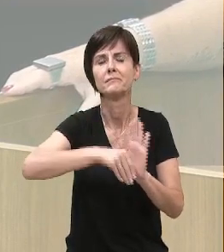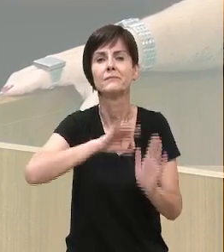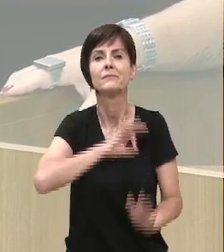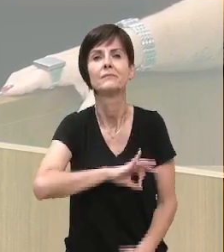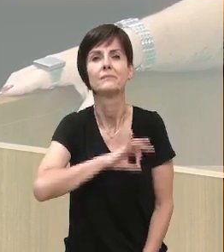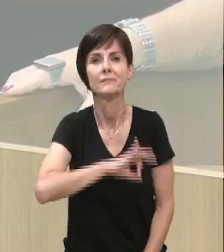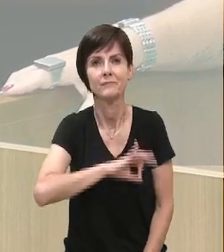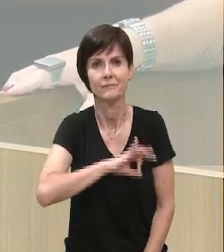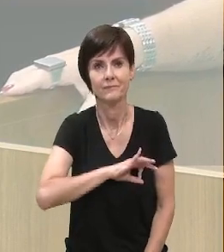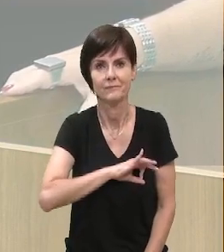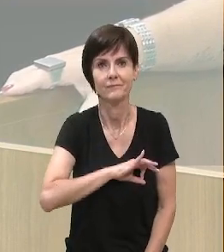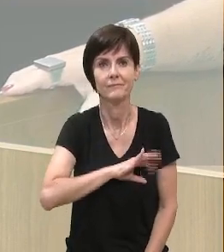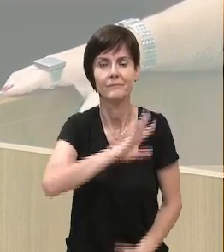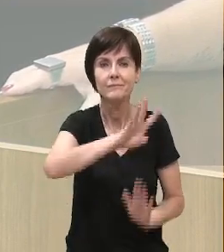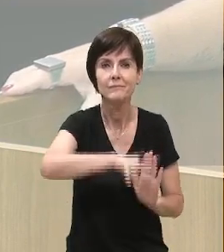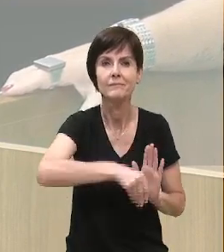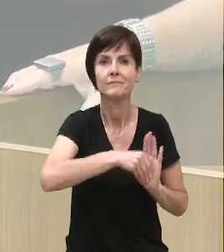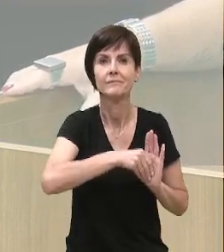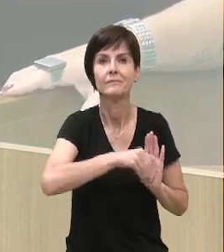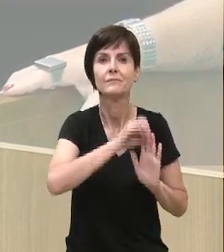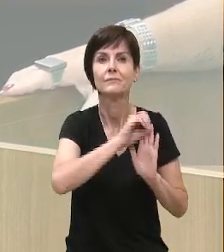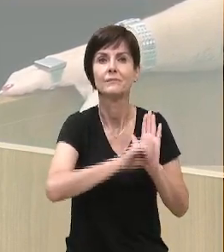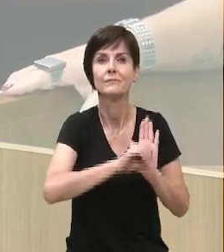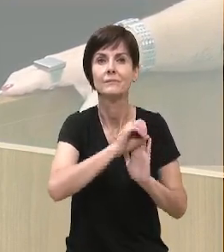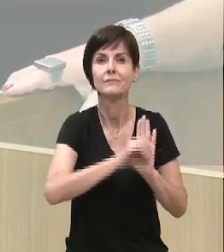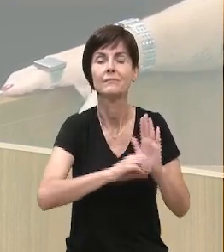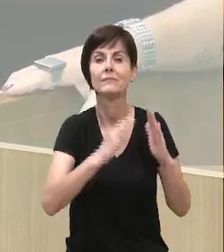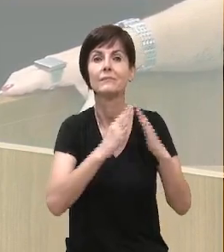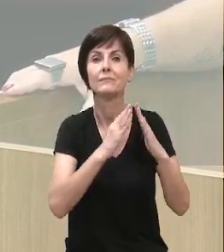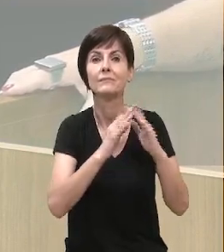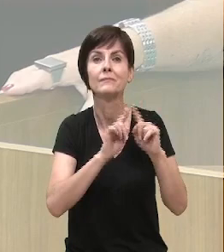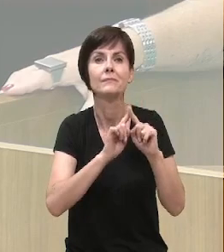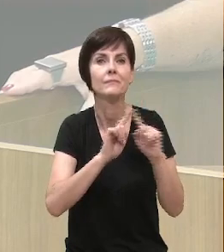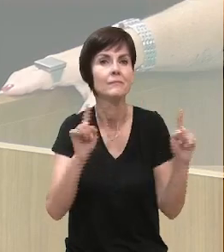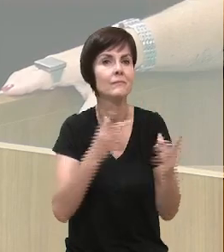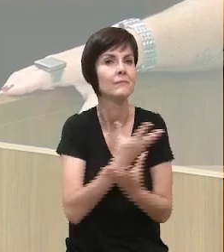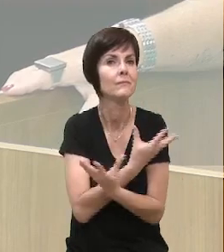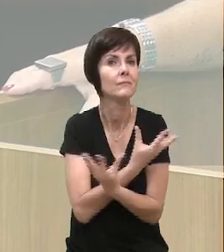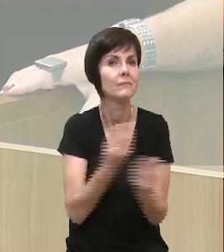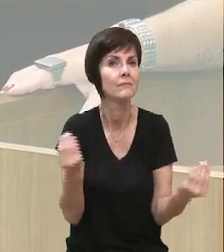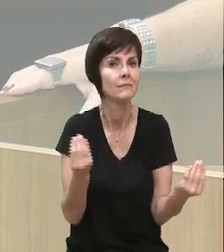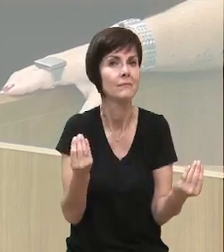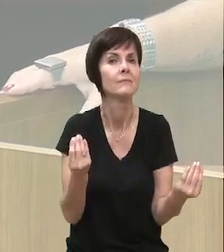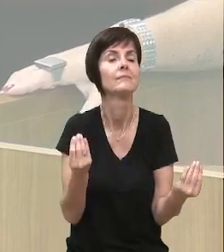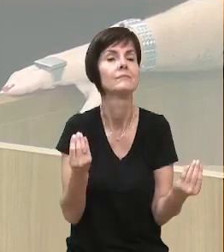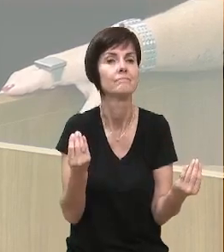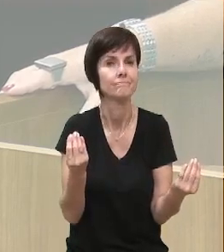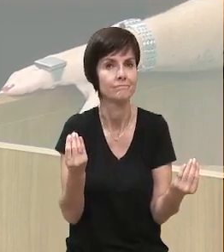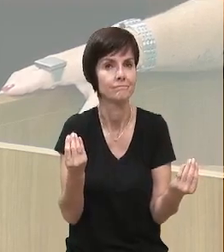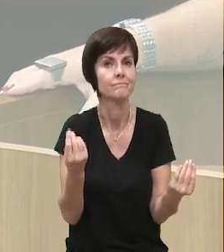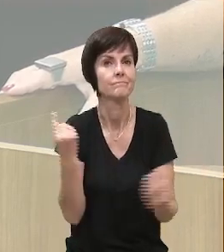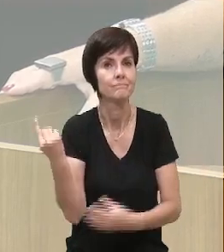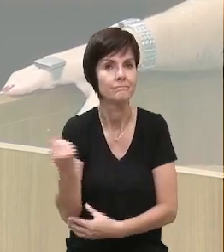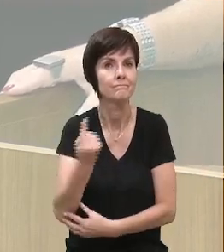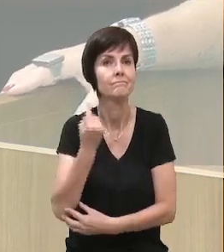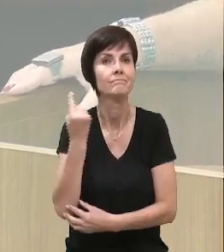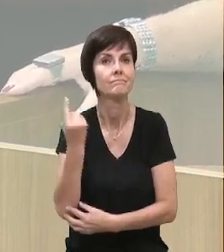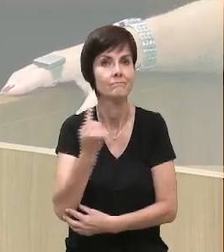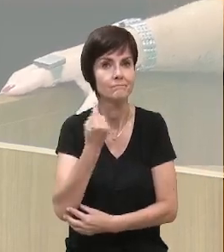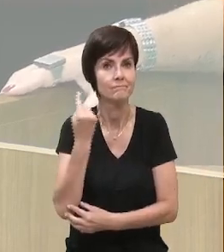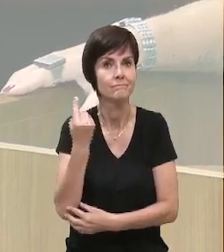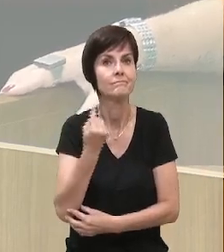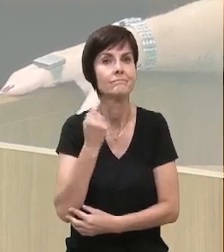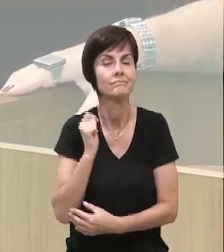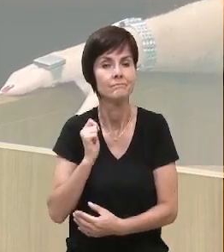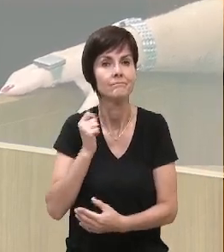salário, complementar o orçamento doméstico, mas muitas e muitas vezes ser a única